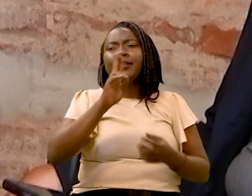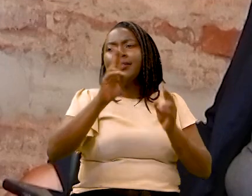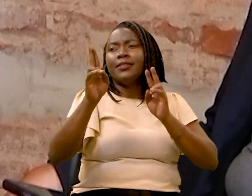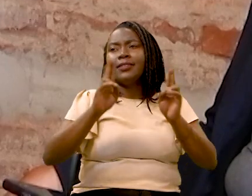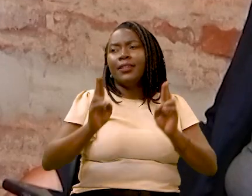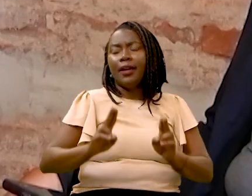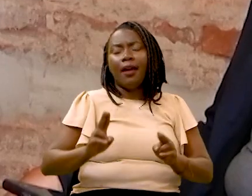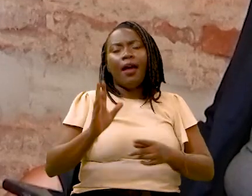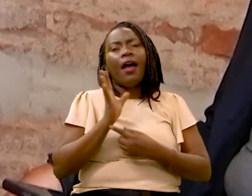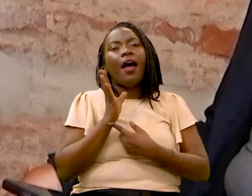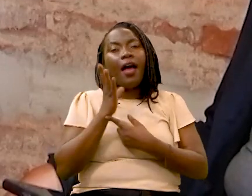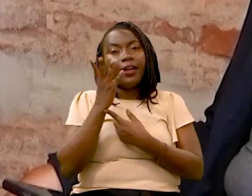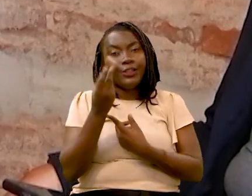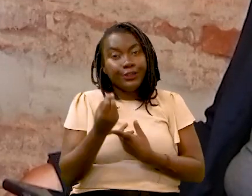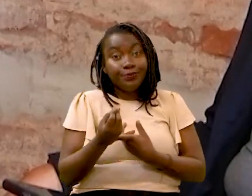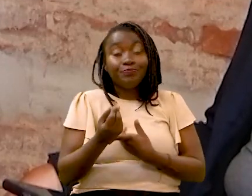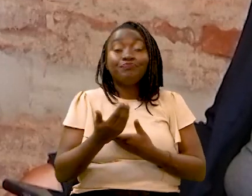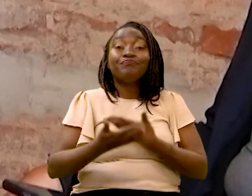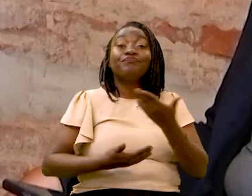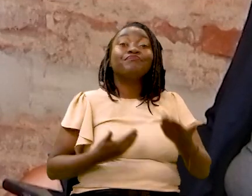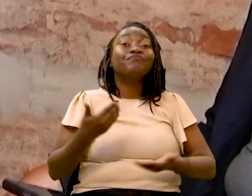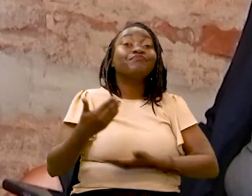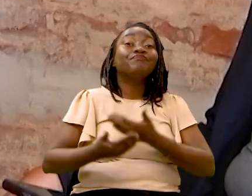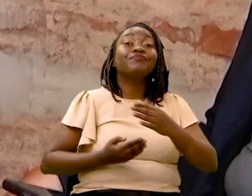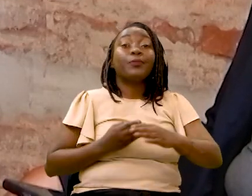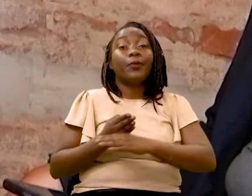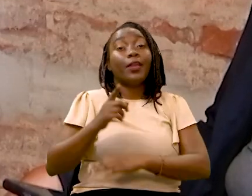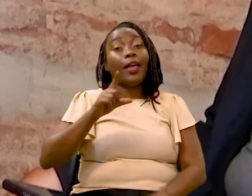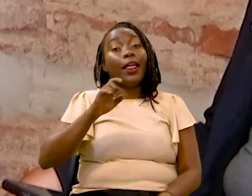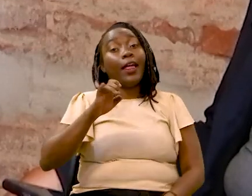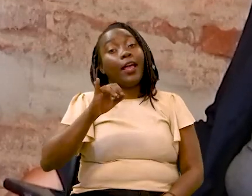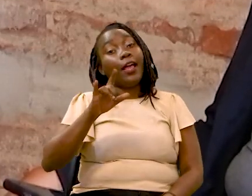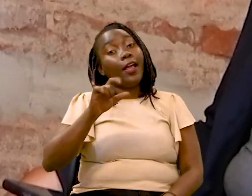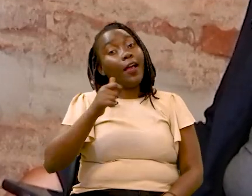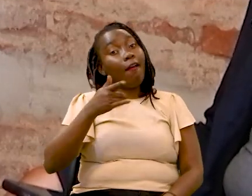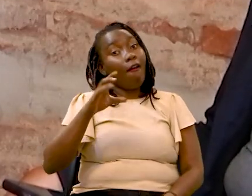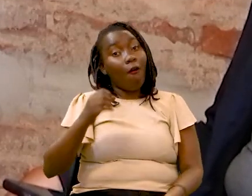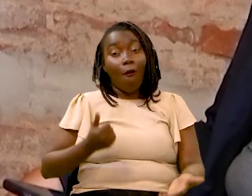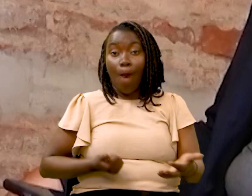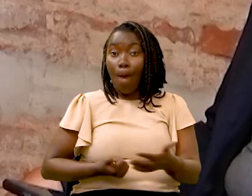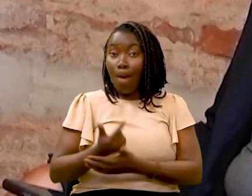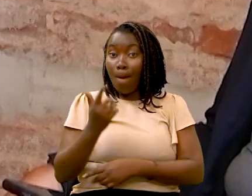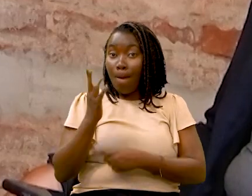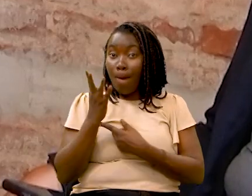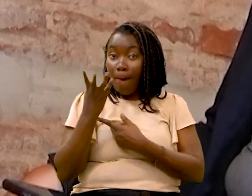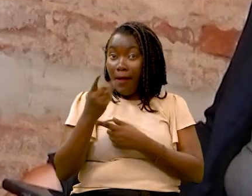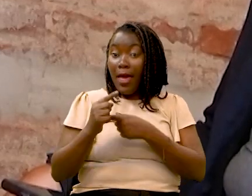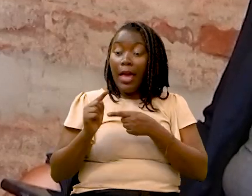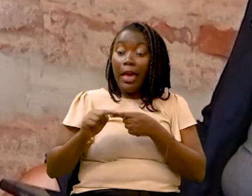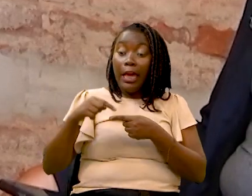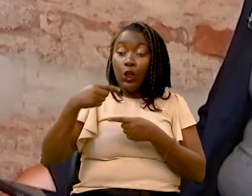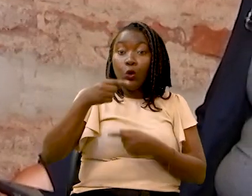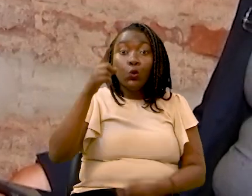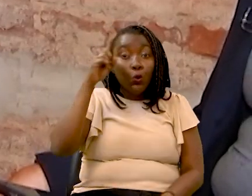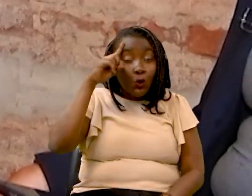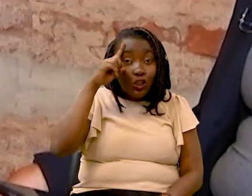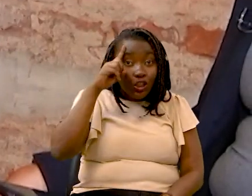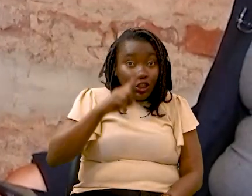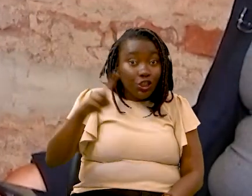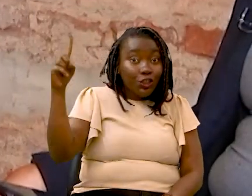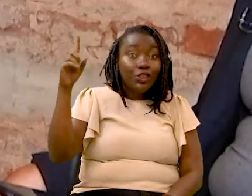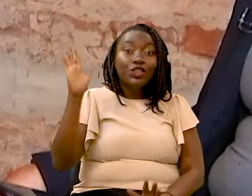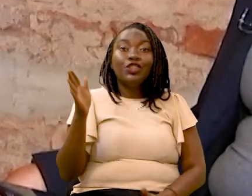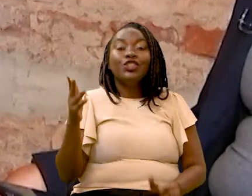os nomes dos artistas. E aí foi nesse leilão que eu comprei uma obra de arte e no dia seguinte eu já comecei